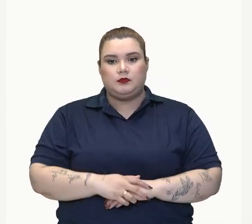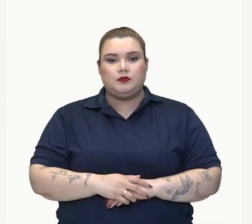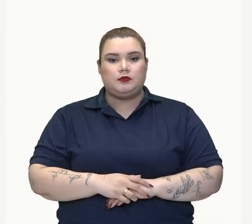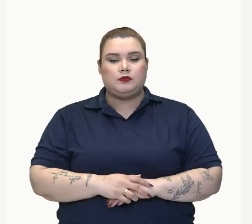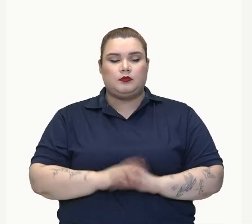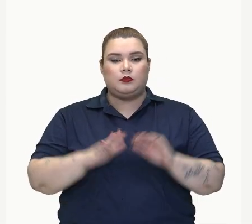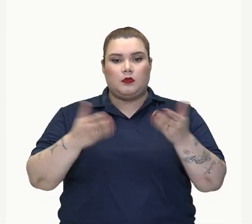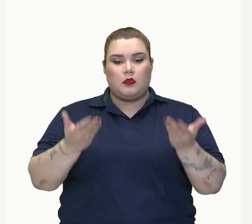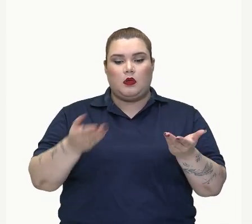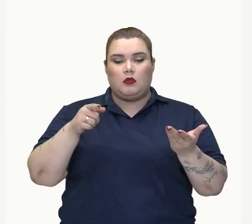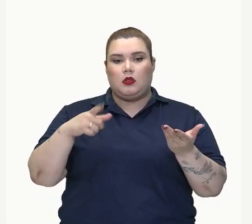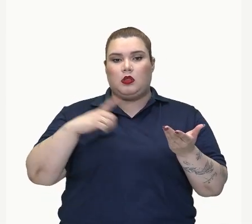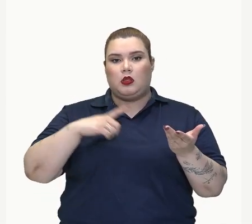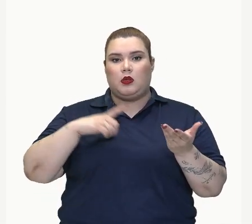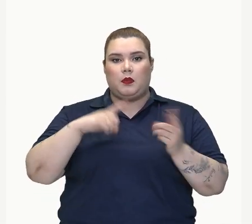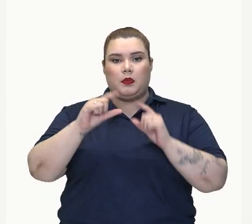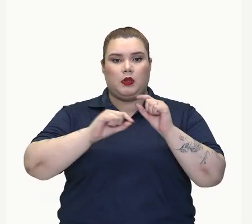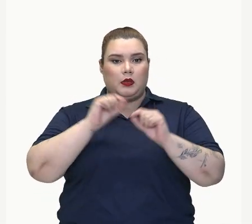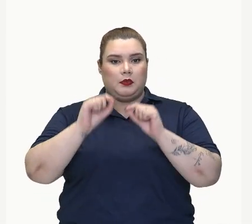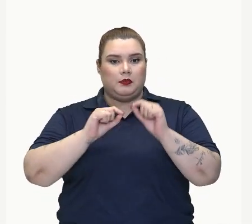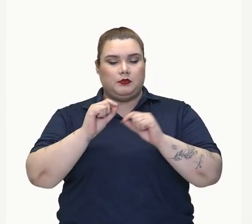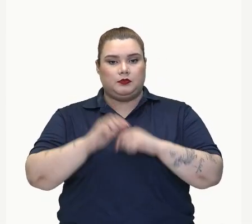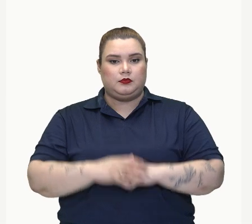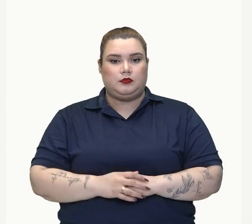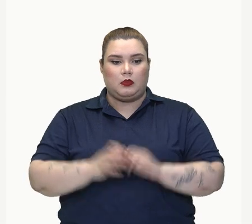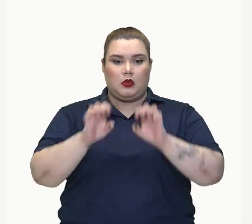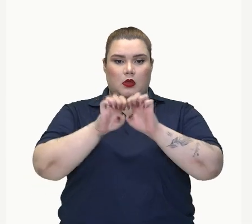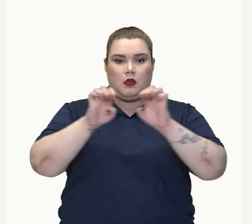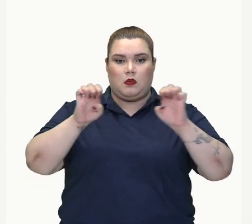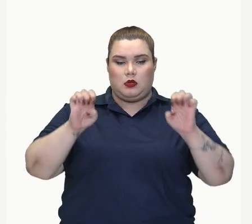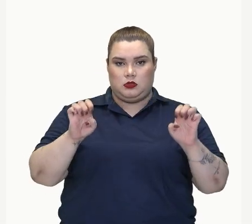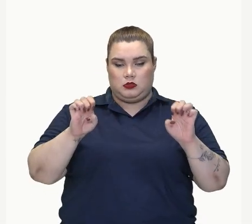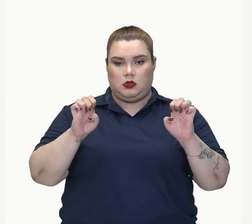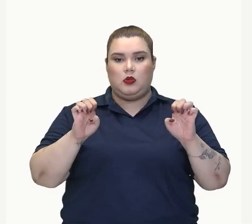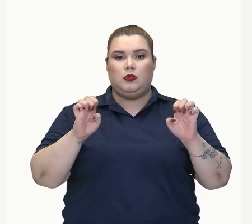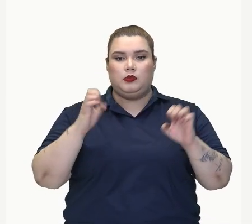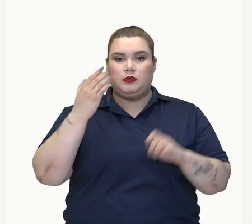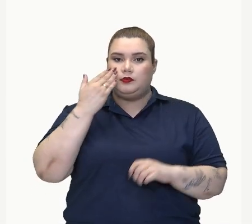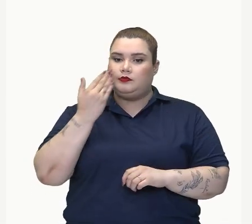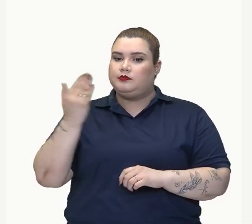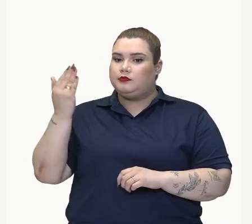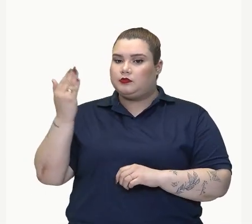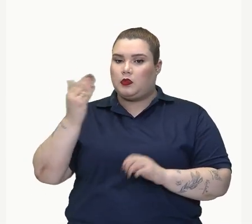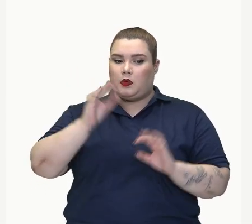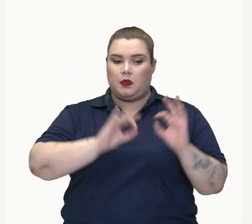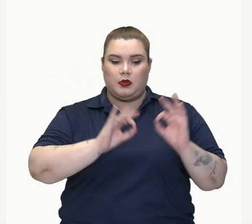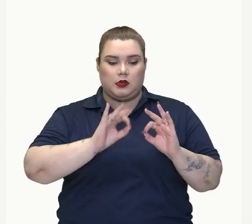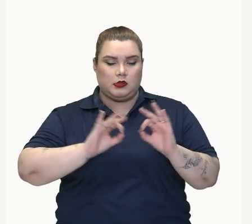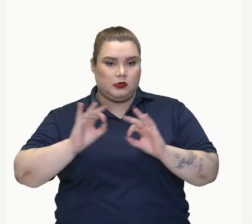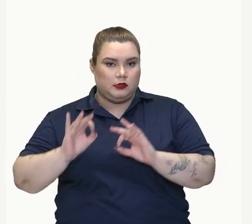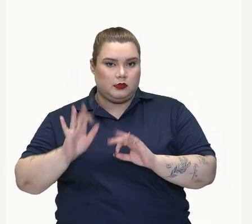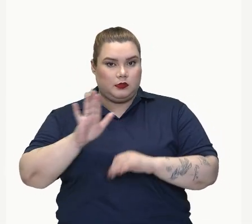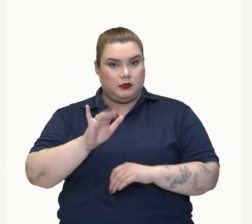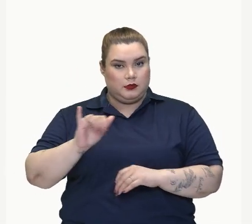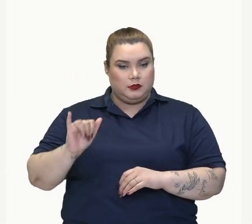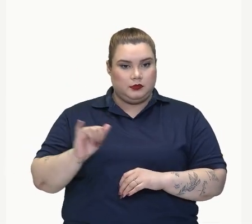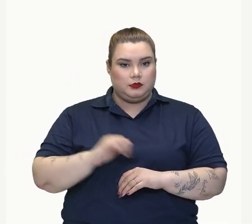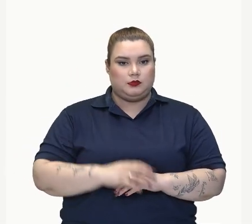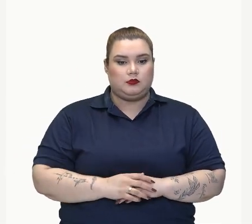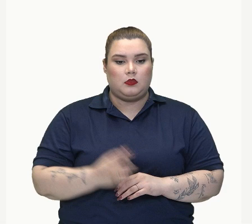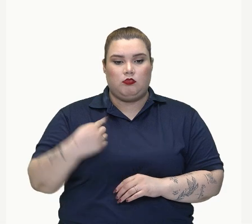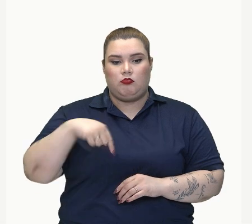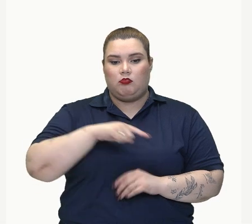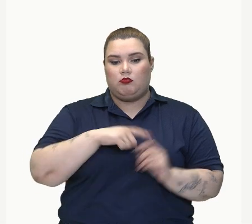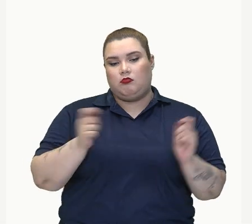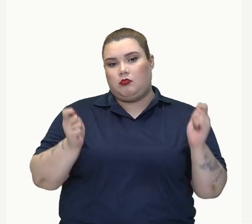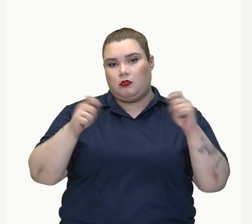Então, nesse caso aí, nós temos a equação da elipse, né? Que nós vamos organizar para que a gente possa